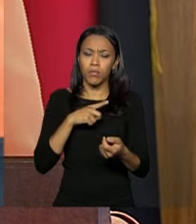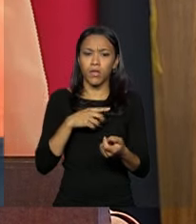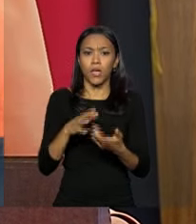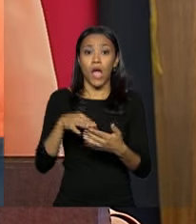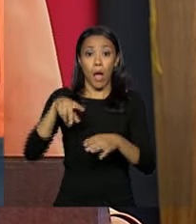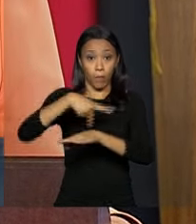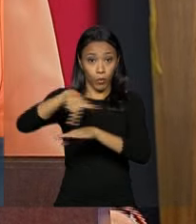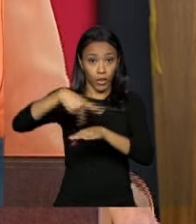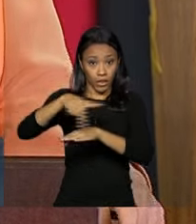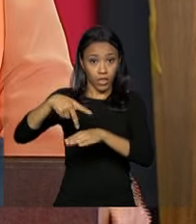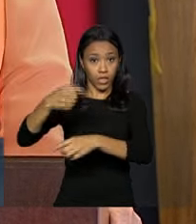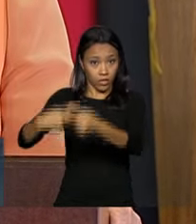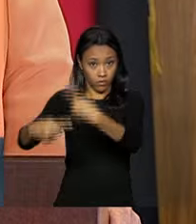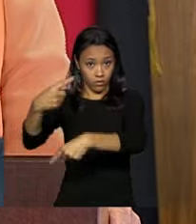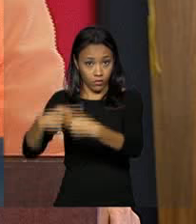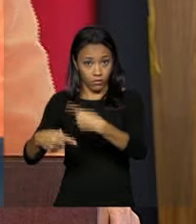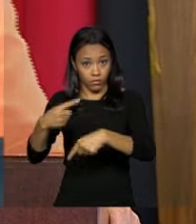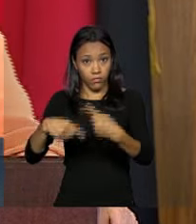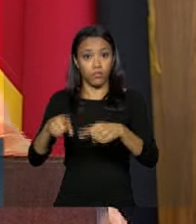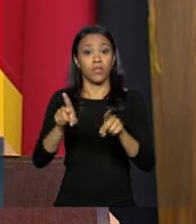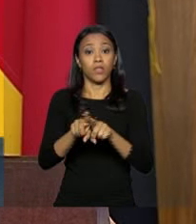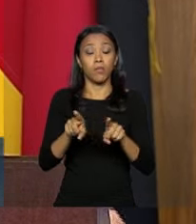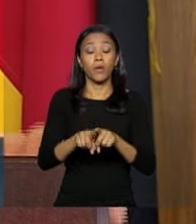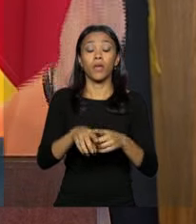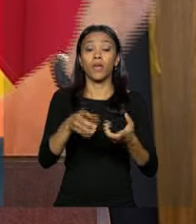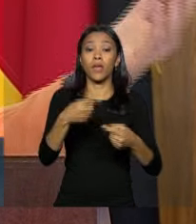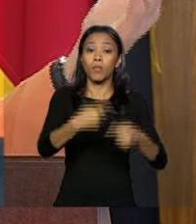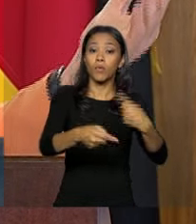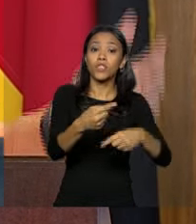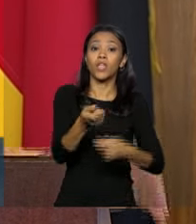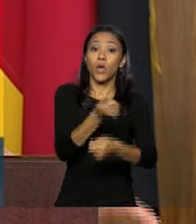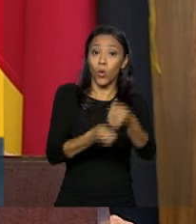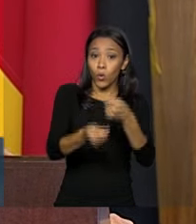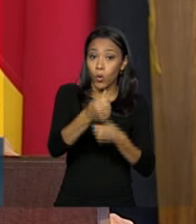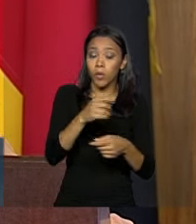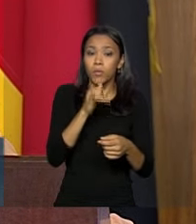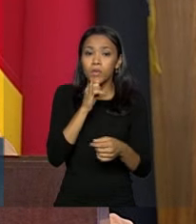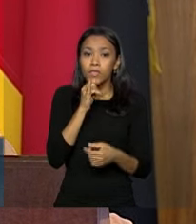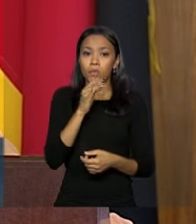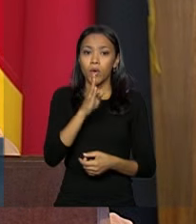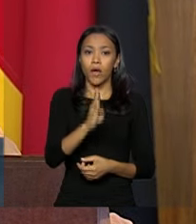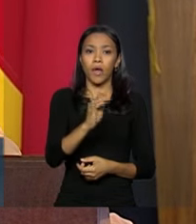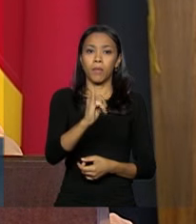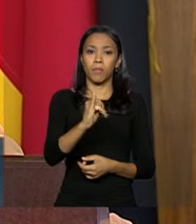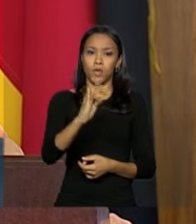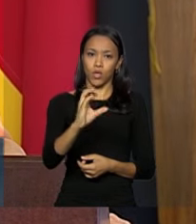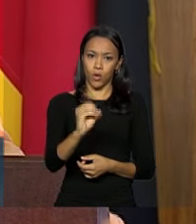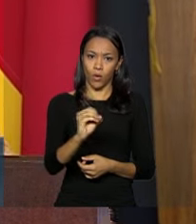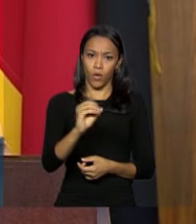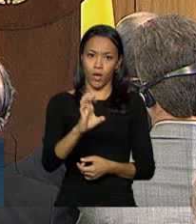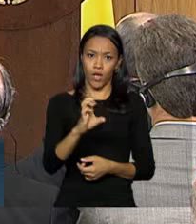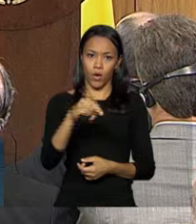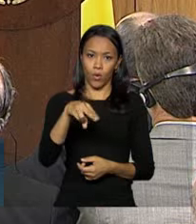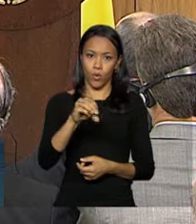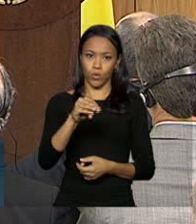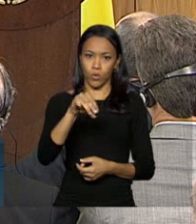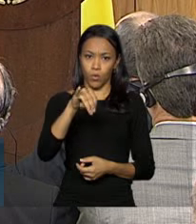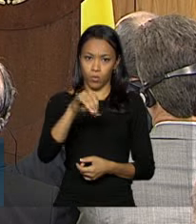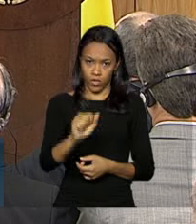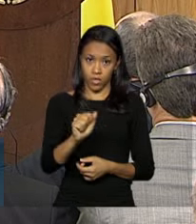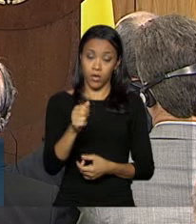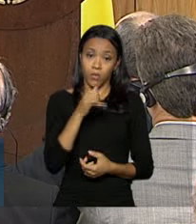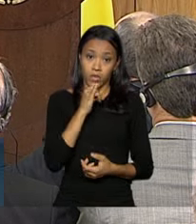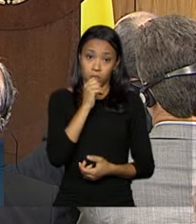da agricultura e a política económica, por exemplo, a bioeconomia. Como é que um país como o Brasil